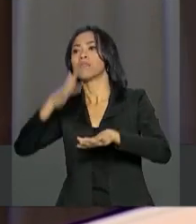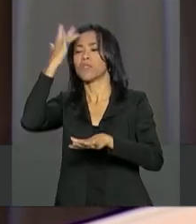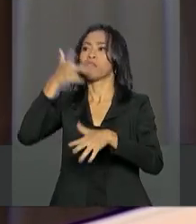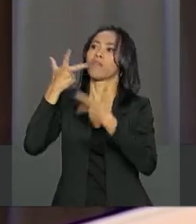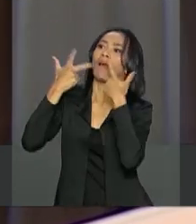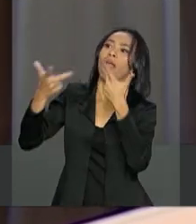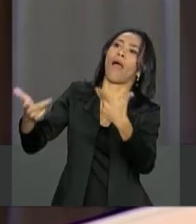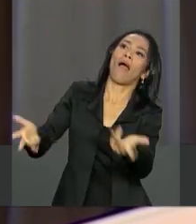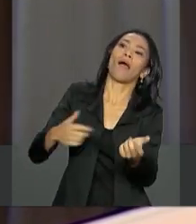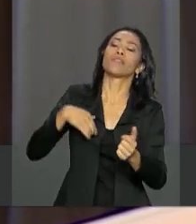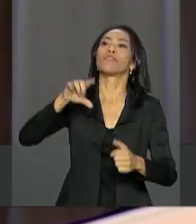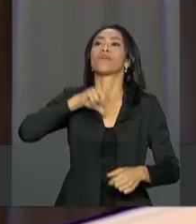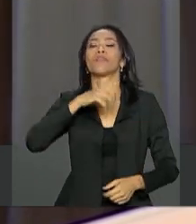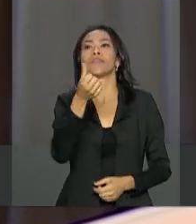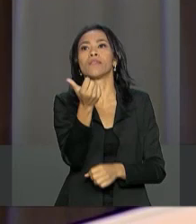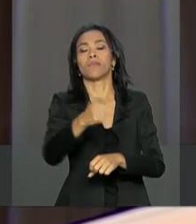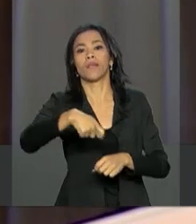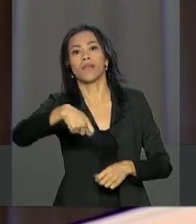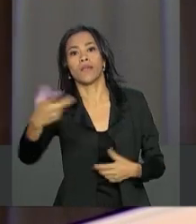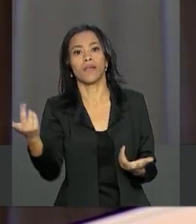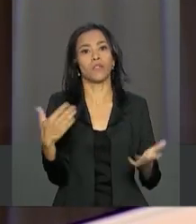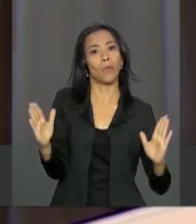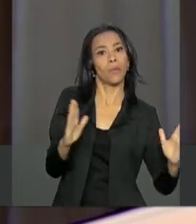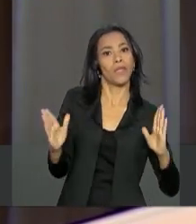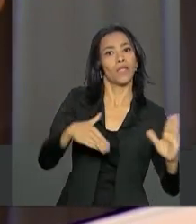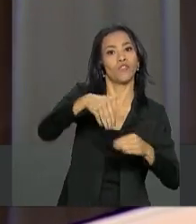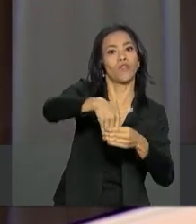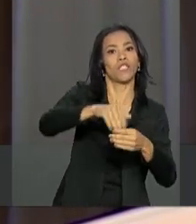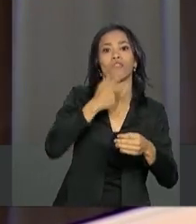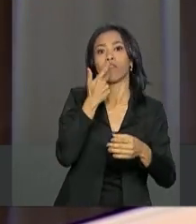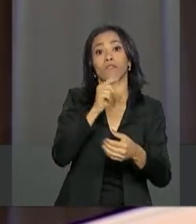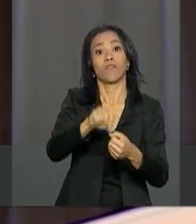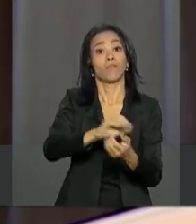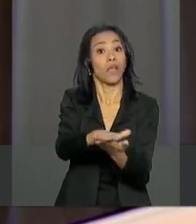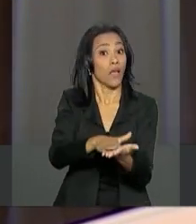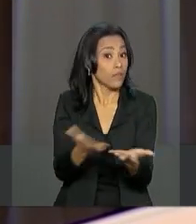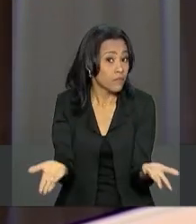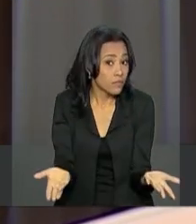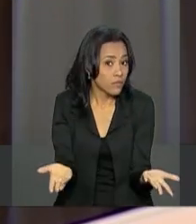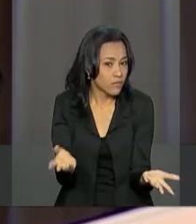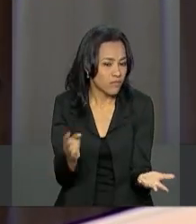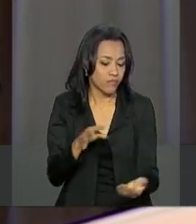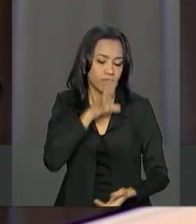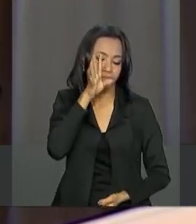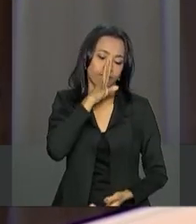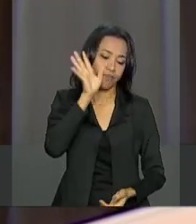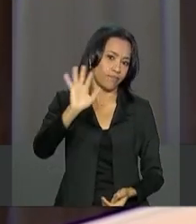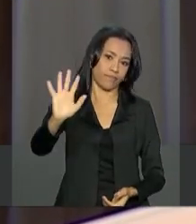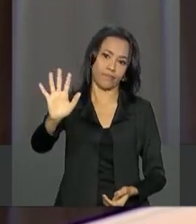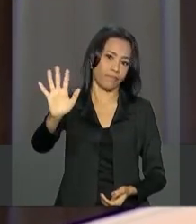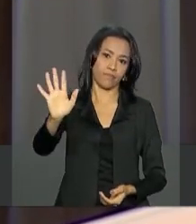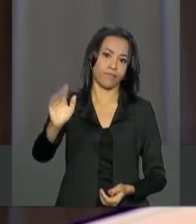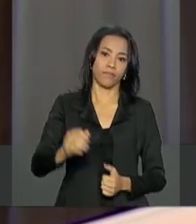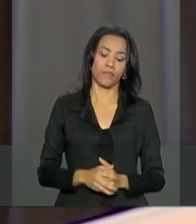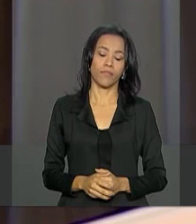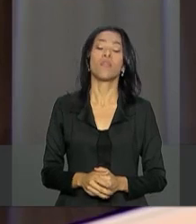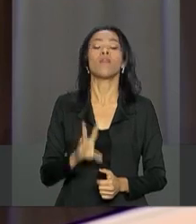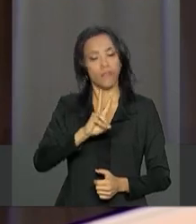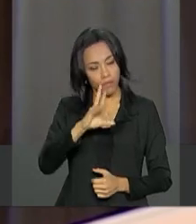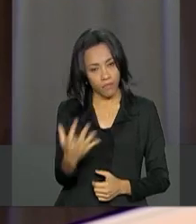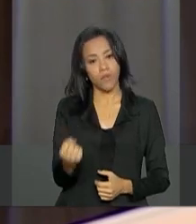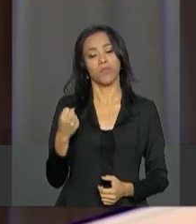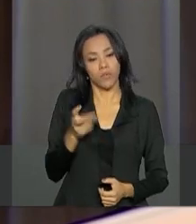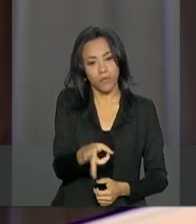agora só tem 6 meses pela frente, período eleitoral, não vai poder fazer nada. Conversa, se me permitem. Na verdade, nós vamos